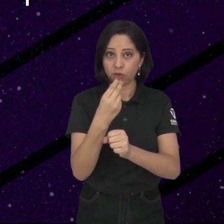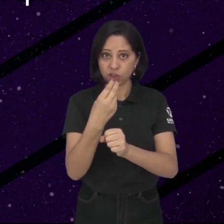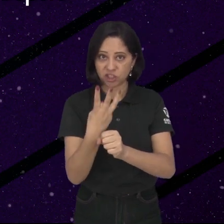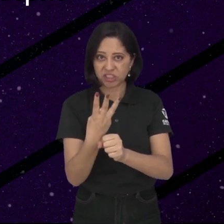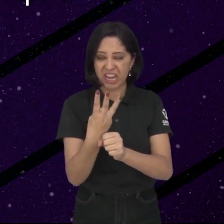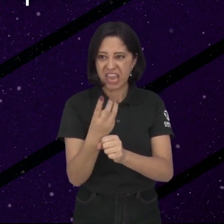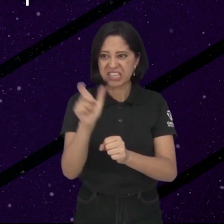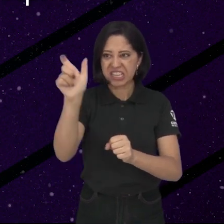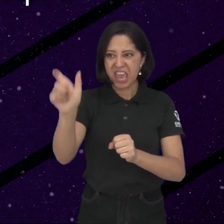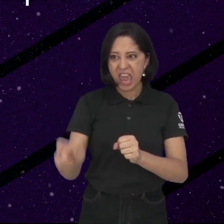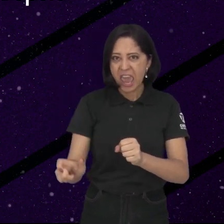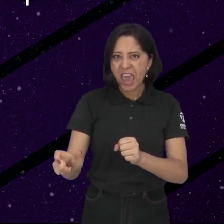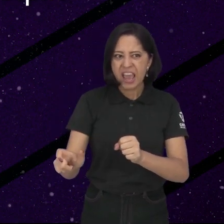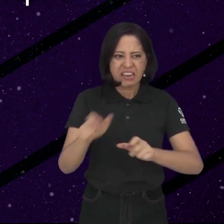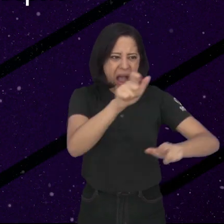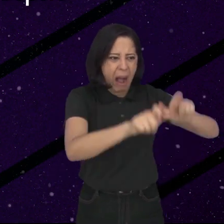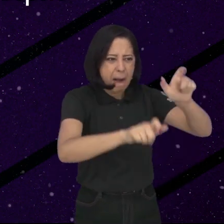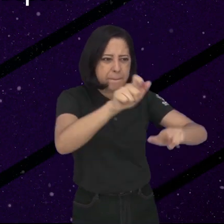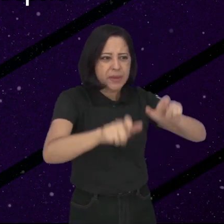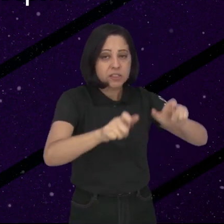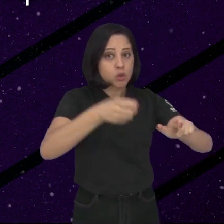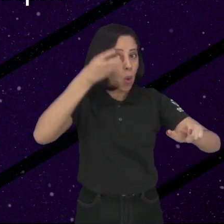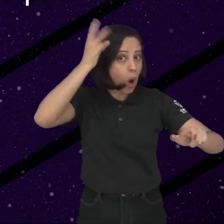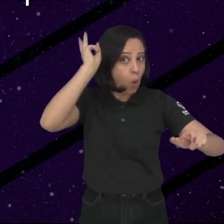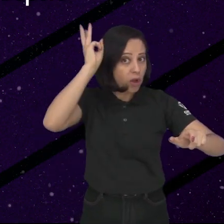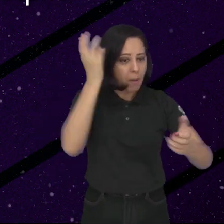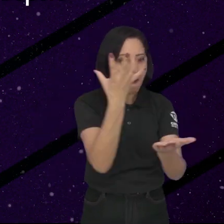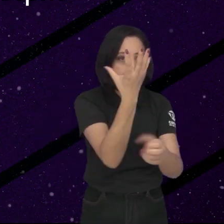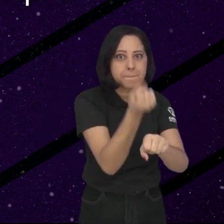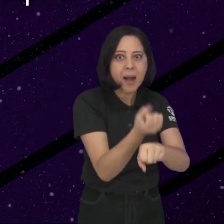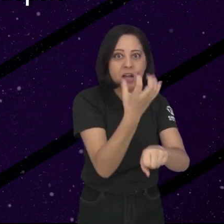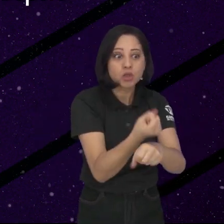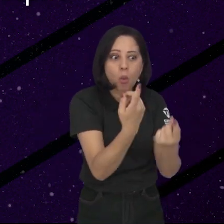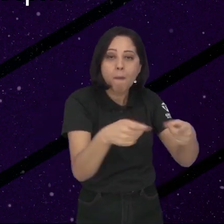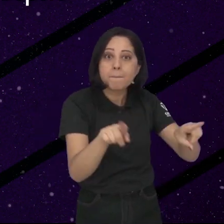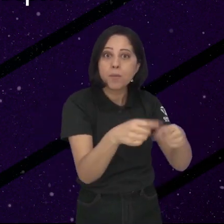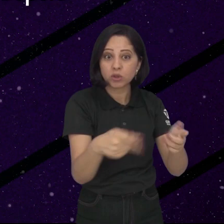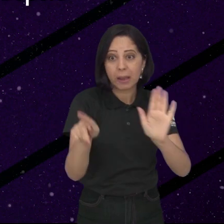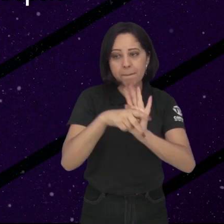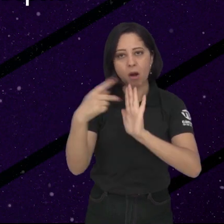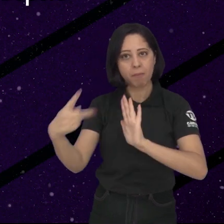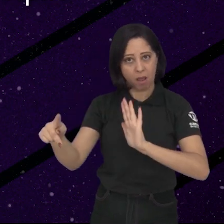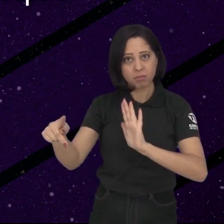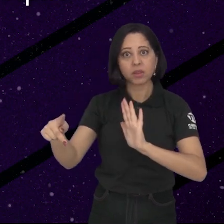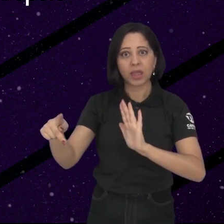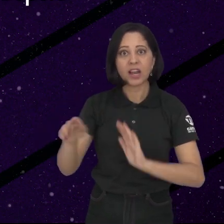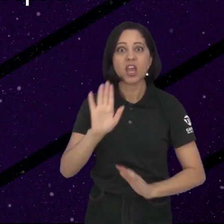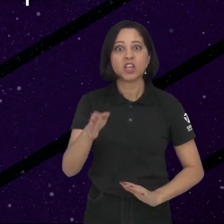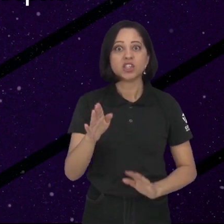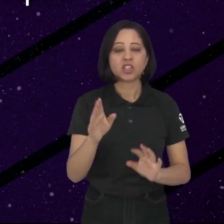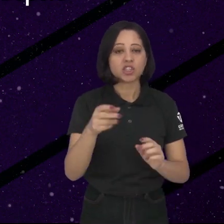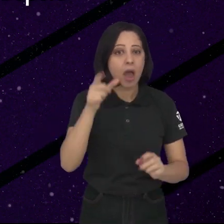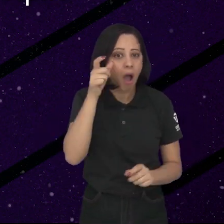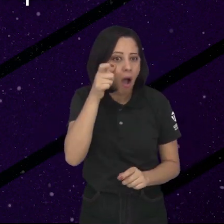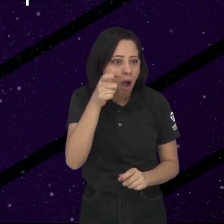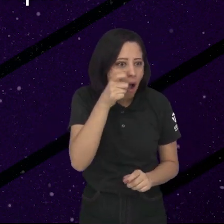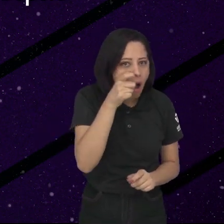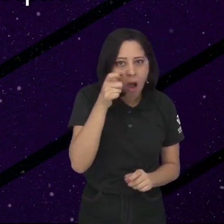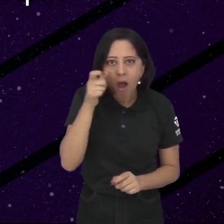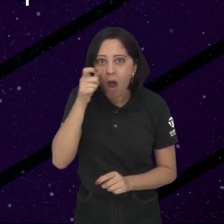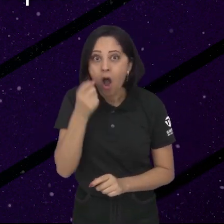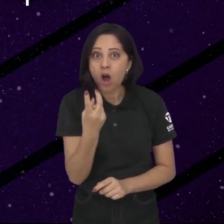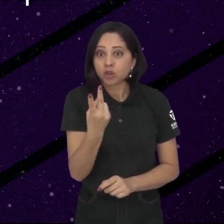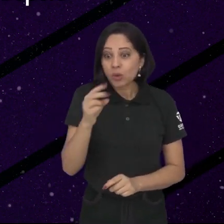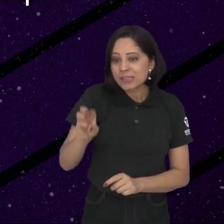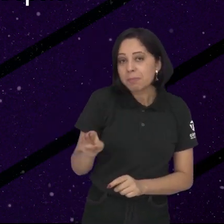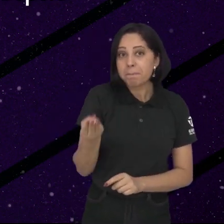teve mais de 375 mil ouvintes só no Spotify. Suas músicas tiveram mais de 2 milhões e meio de streamings só